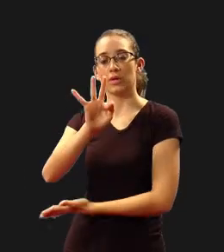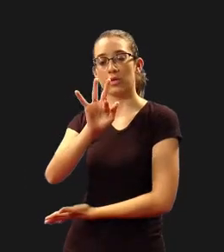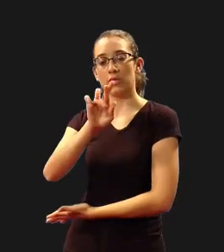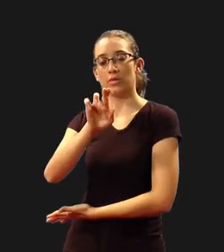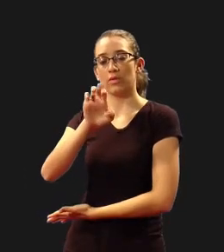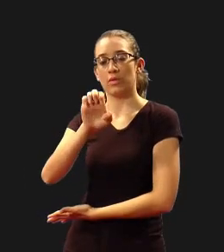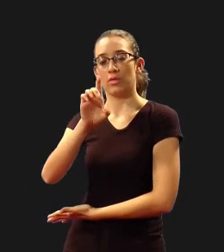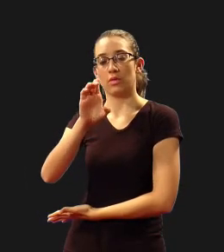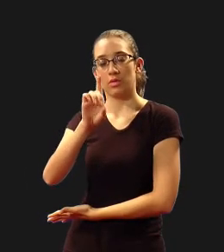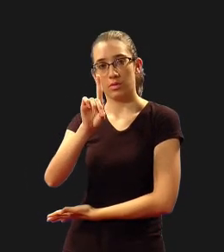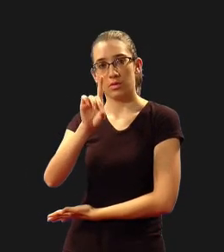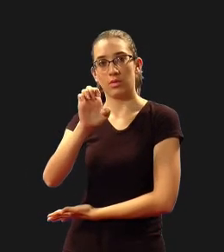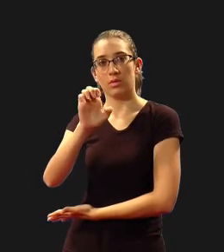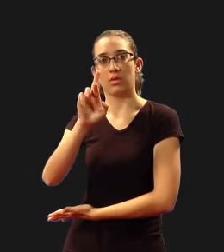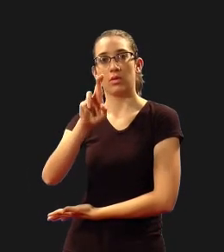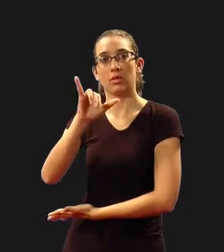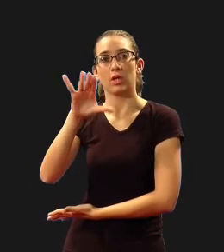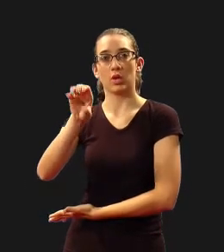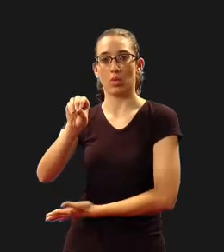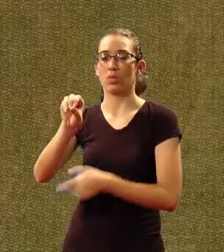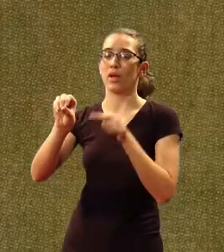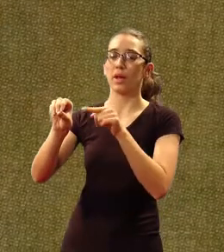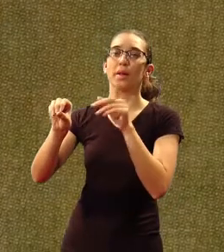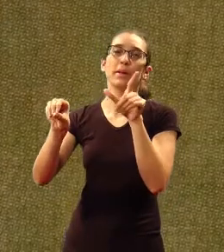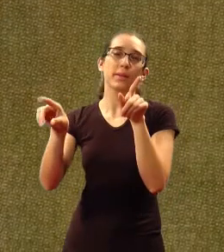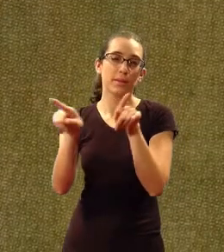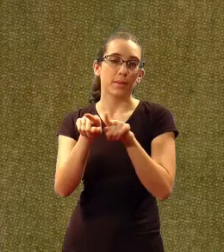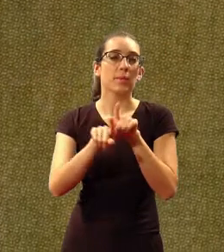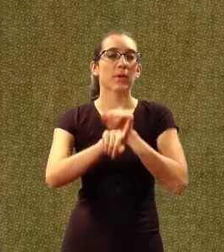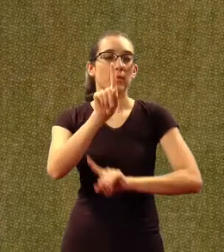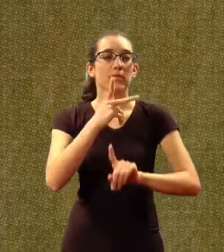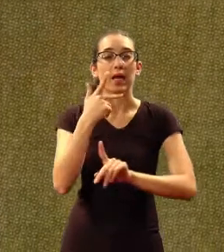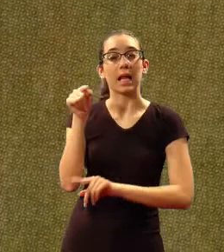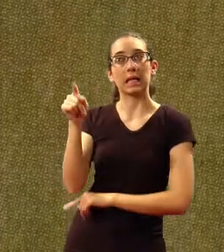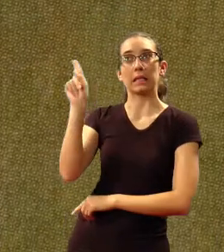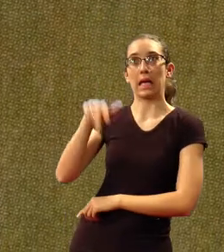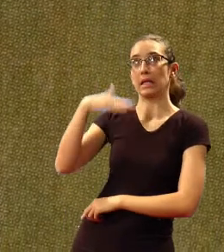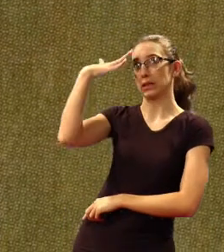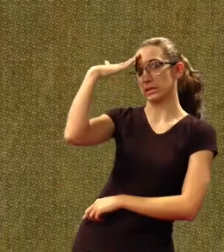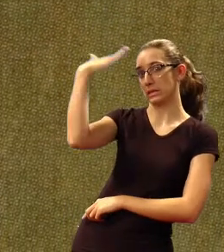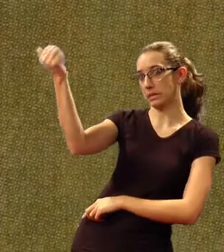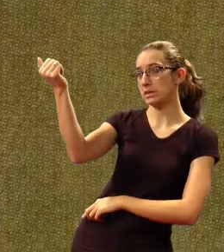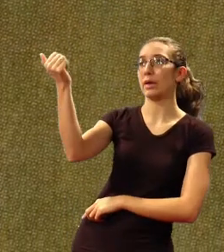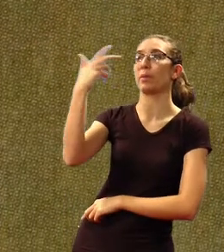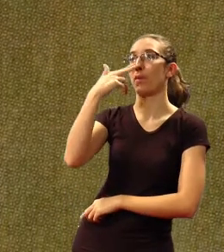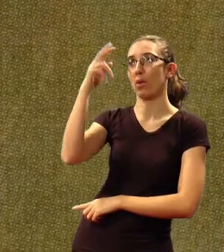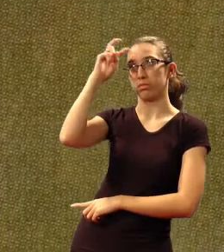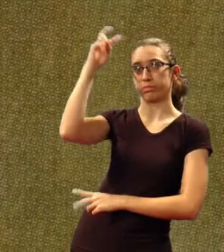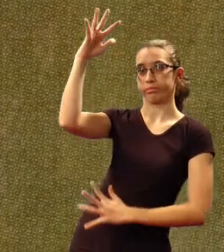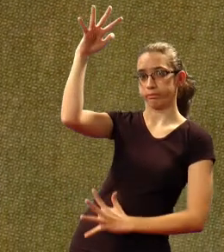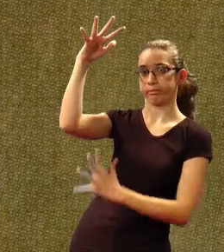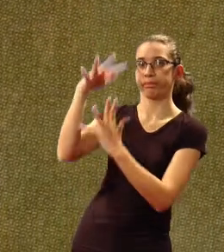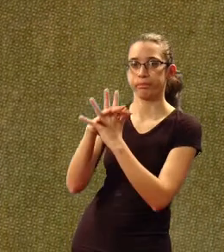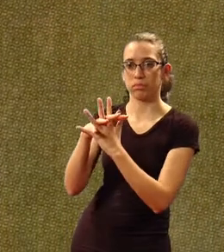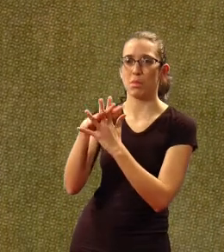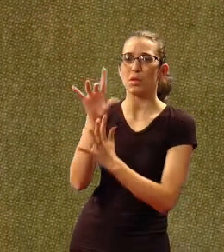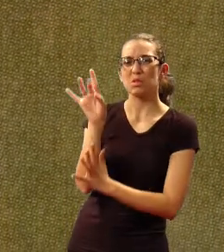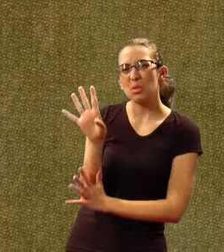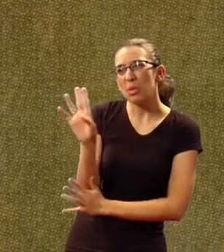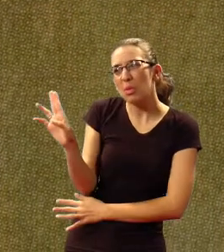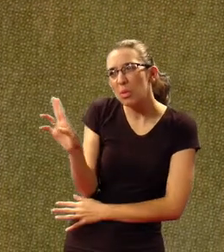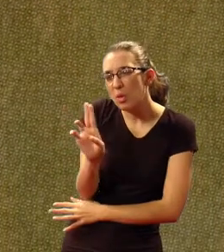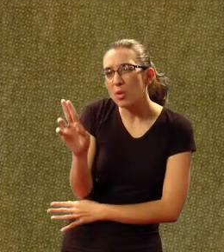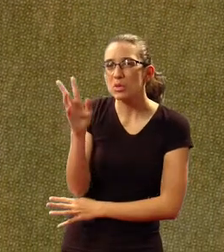de Frederico III. Frederico, também chamado de sábio, ele foi sábio não só no nome. Ele